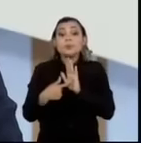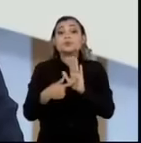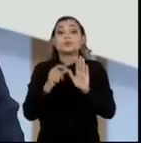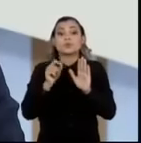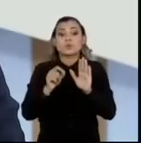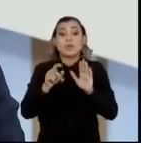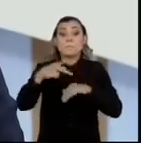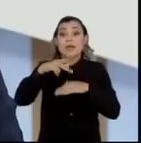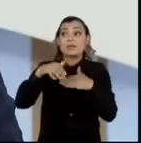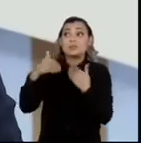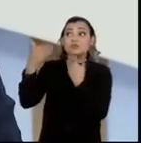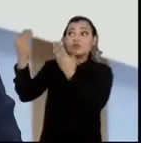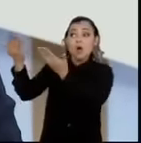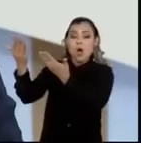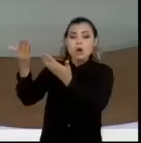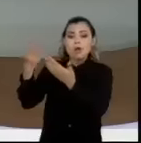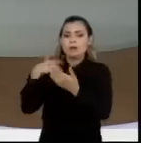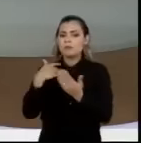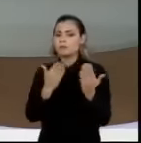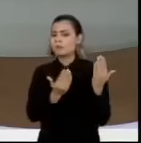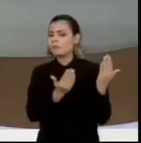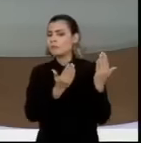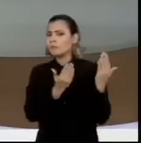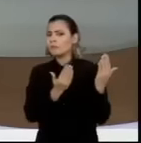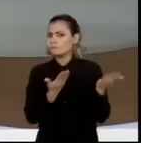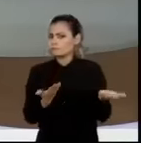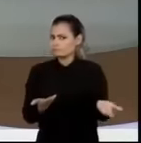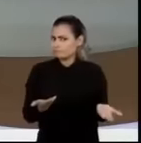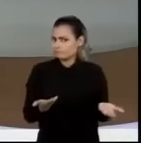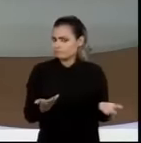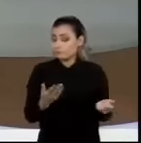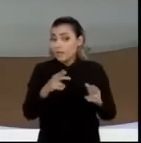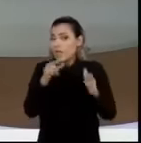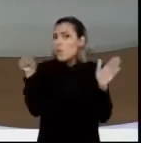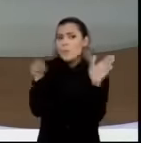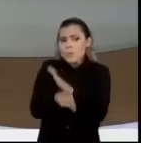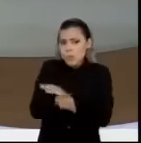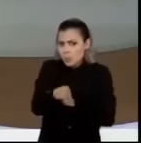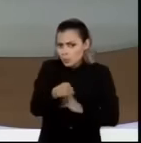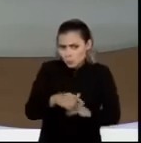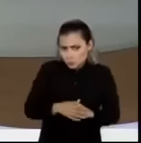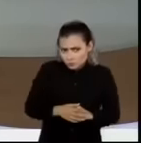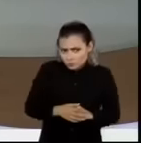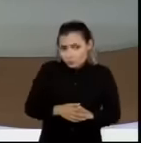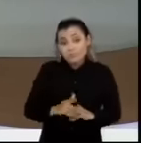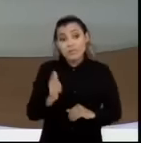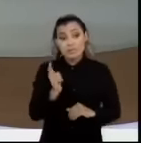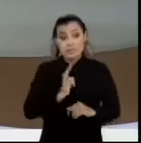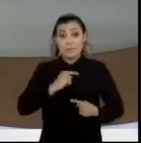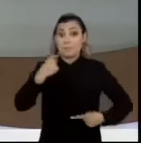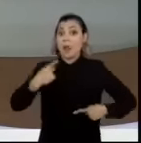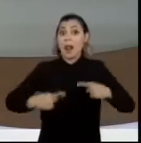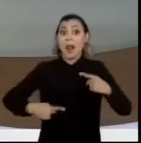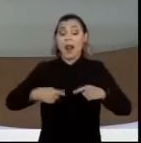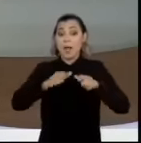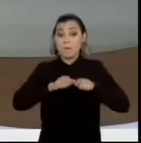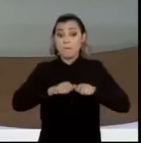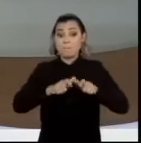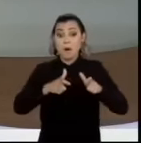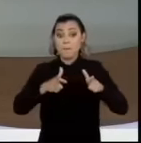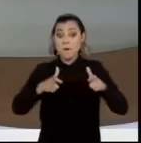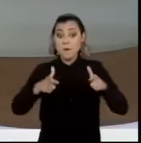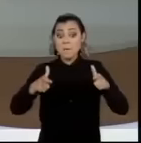que essa imagem começasse a se formar lá fora. Eu pergunto ao senhor, dado o tamanho, a proporção que a crise